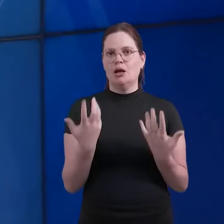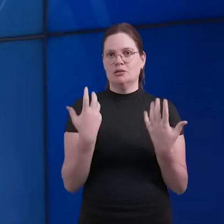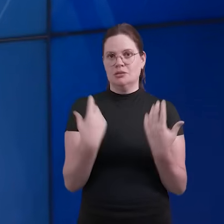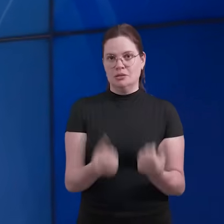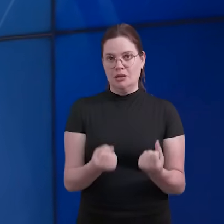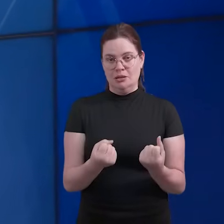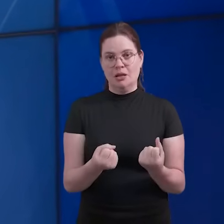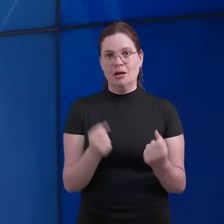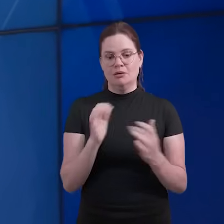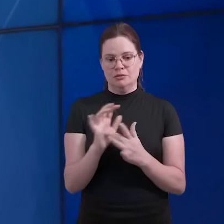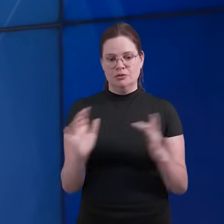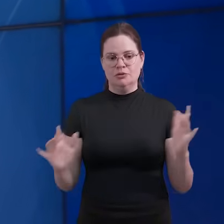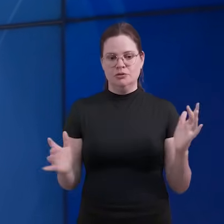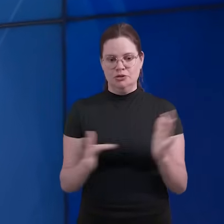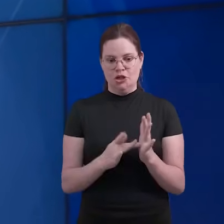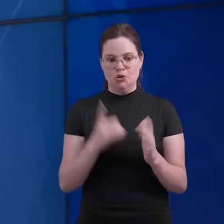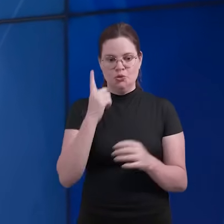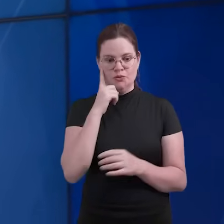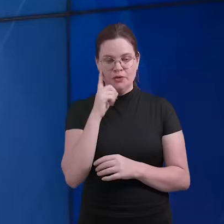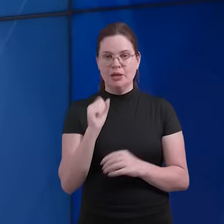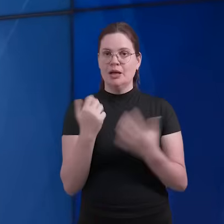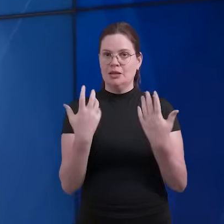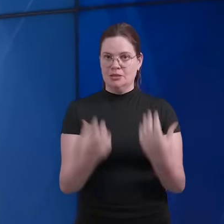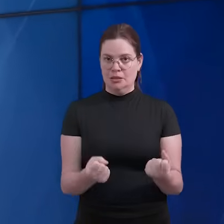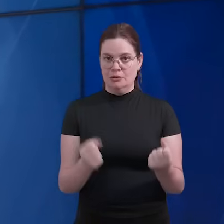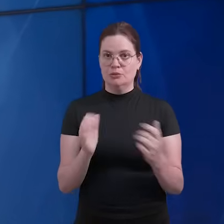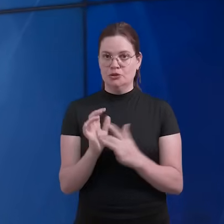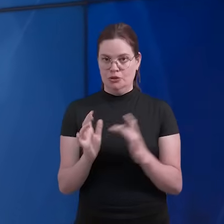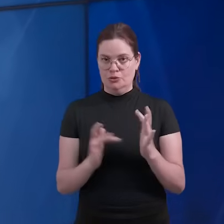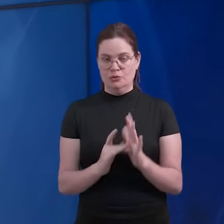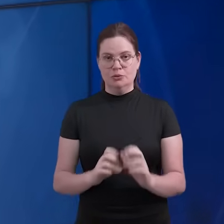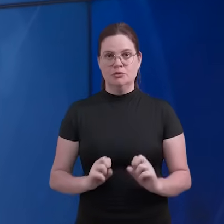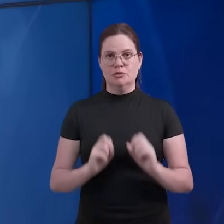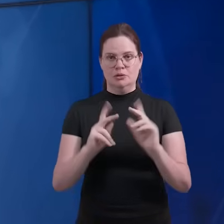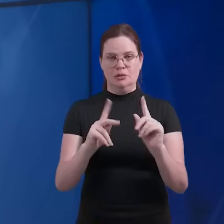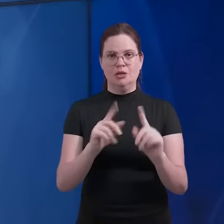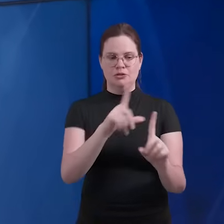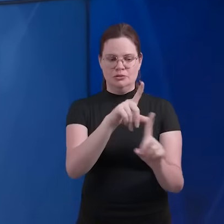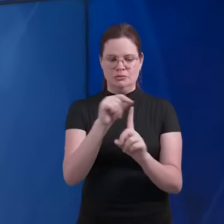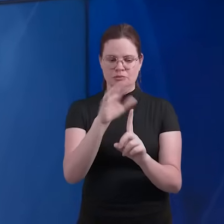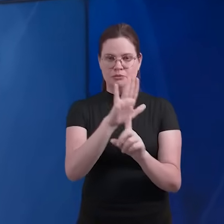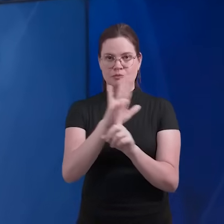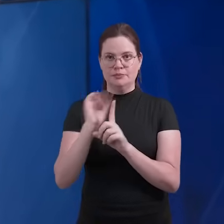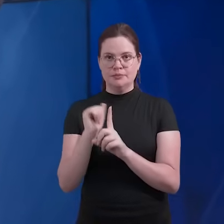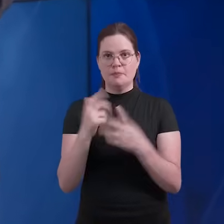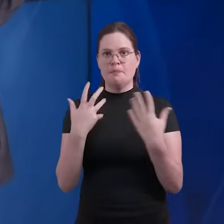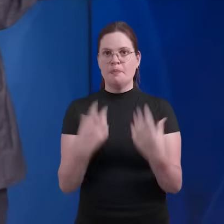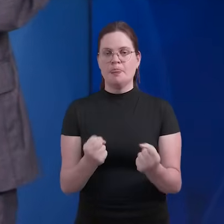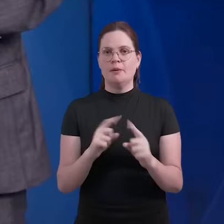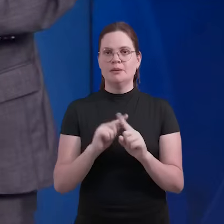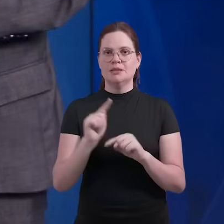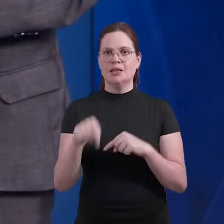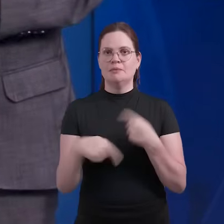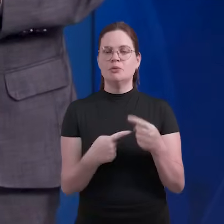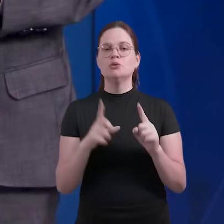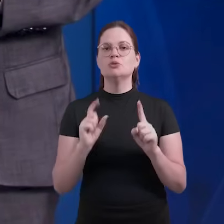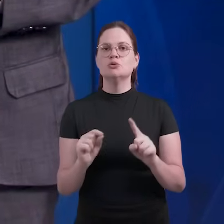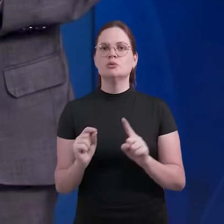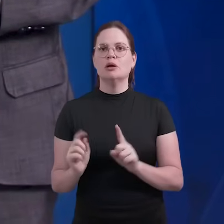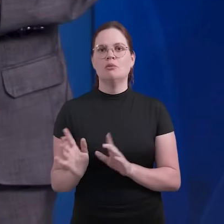o ato da salvação de Jesus, né? Deus Pai e Deus Filho. A eleição e o chamado, mas